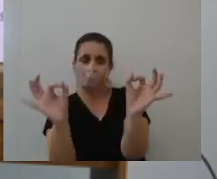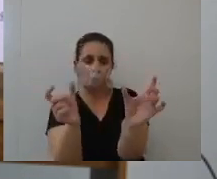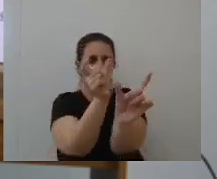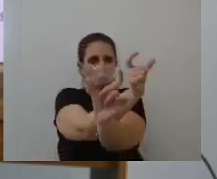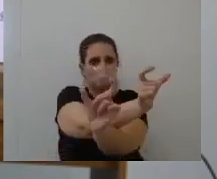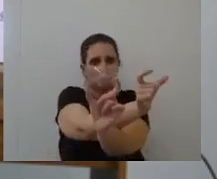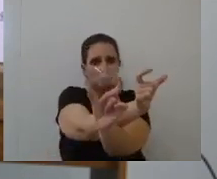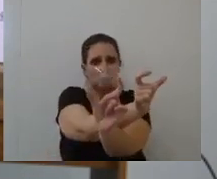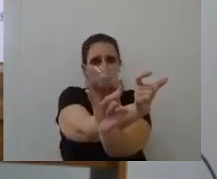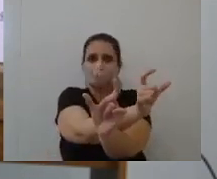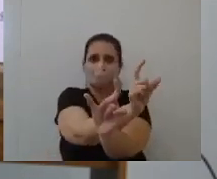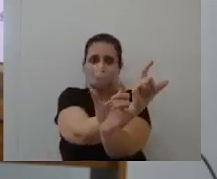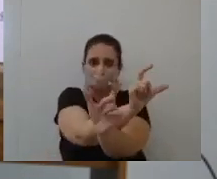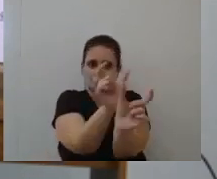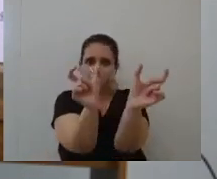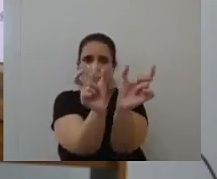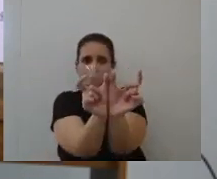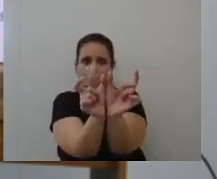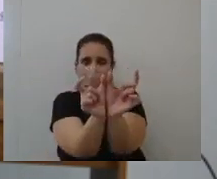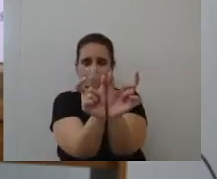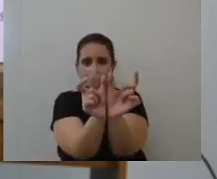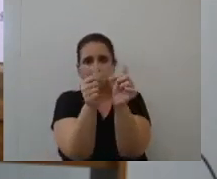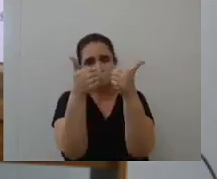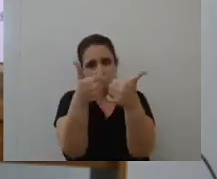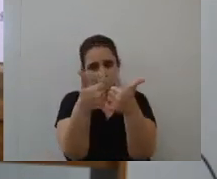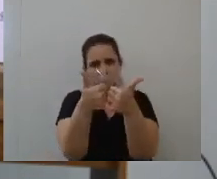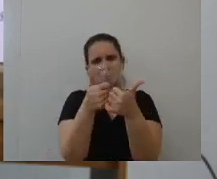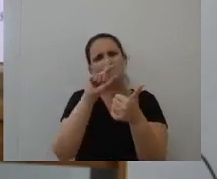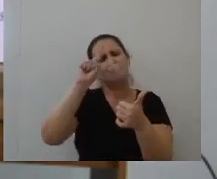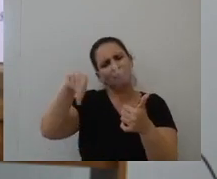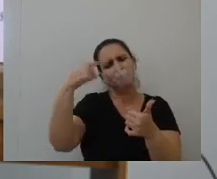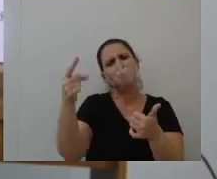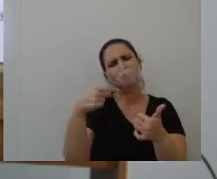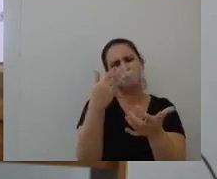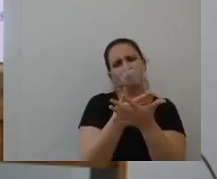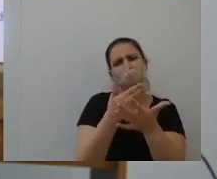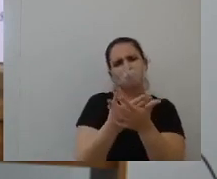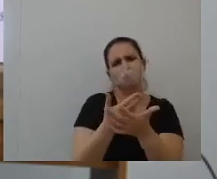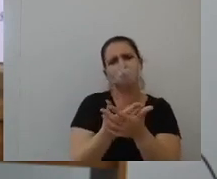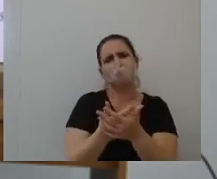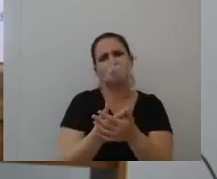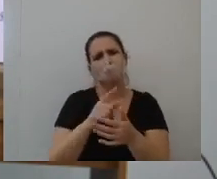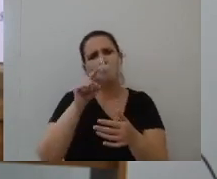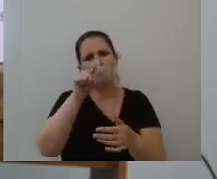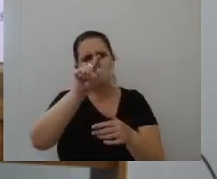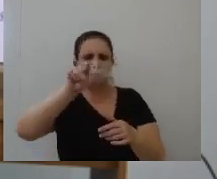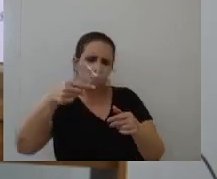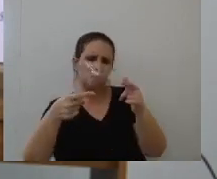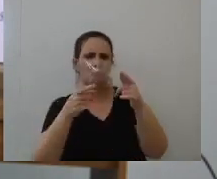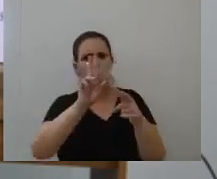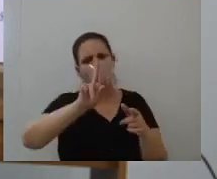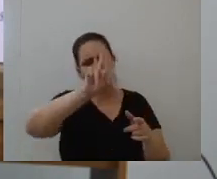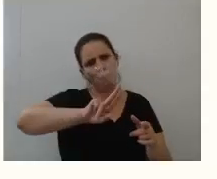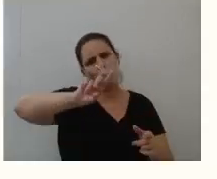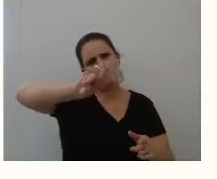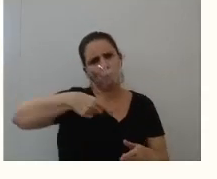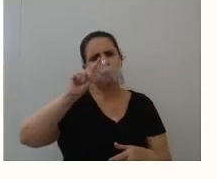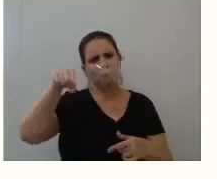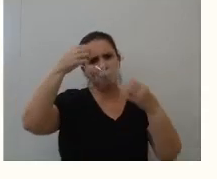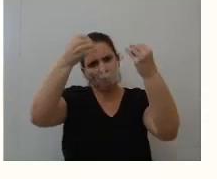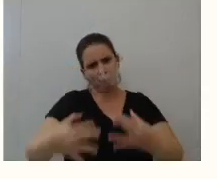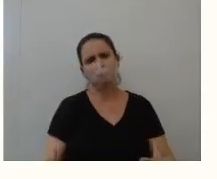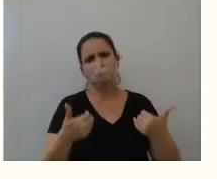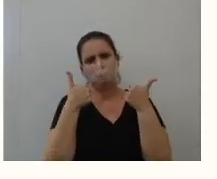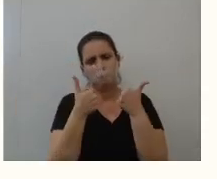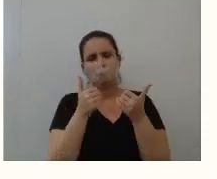direta e passou a ser a ordem indireta. Beleza? Mas isso a gente vai ver quando eu der aula de pontuação, de uso da vírgula para vocês, tá